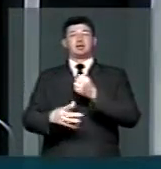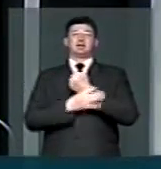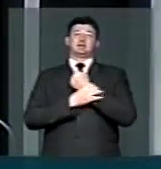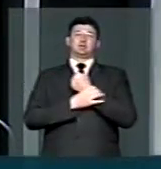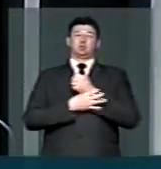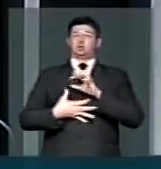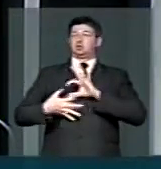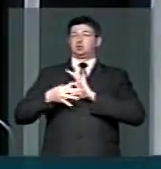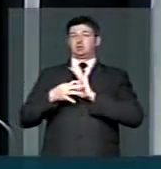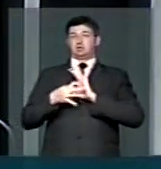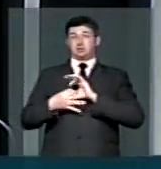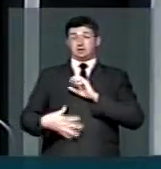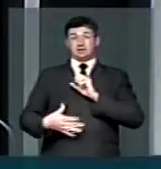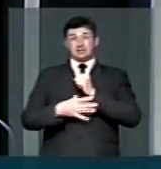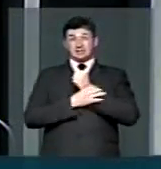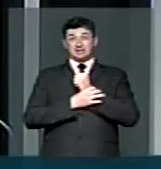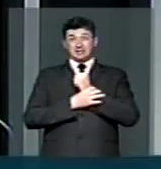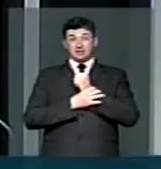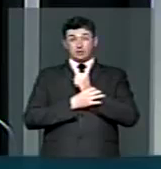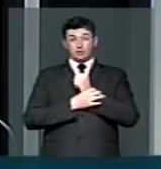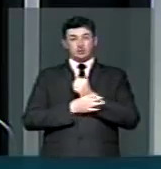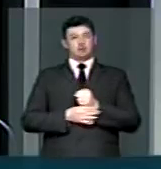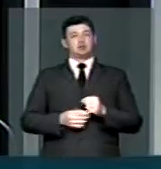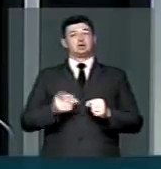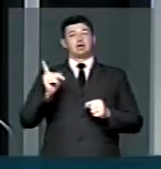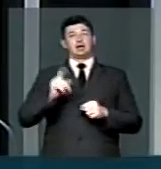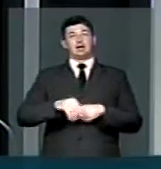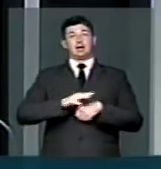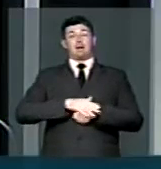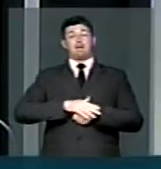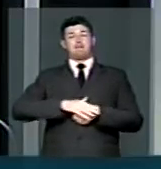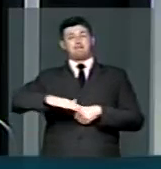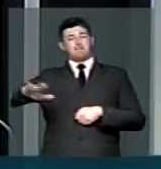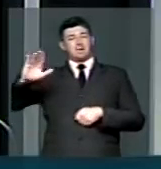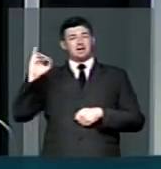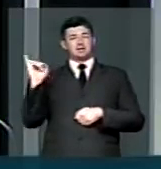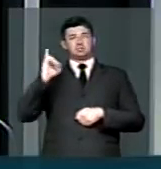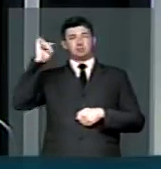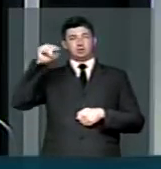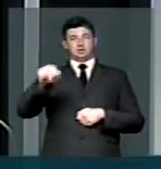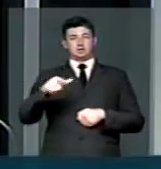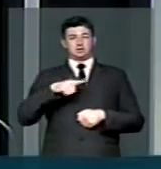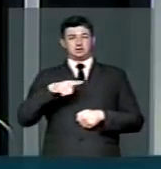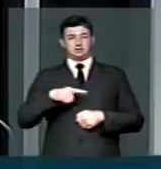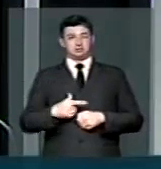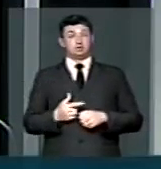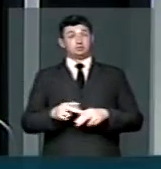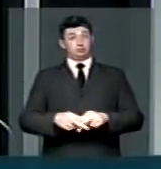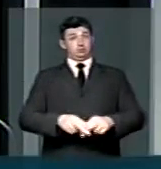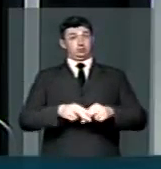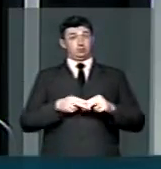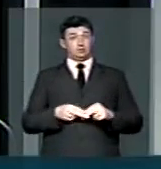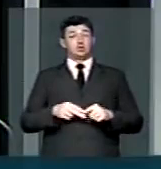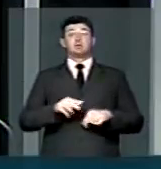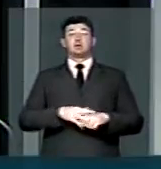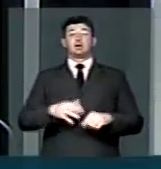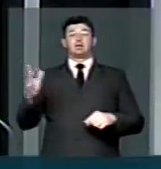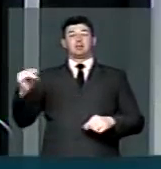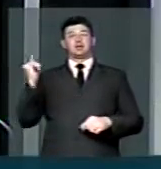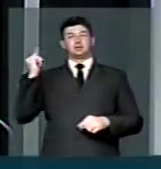segurança. A segurança talvez seja a mais perene dessas buscas e, por isso, uma das